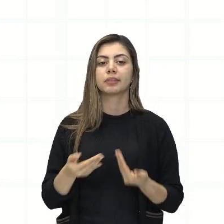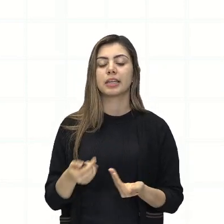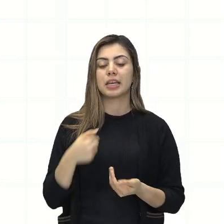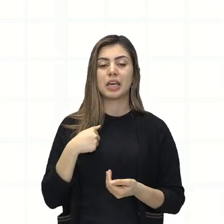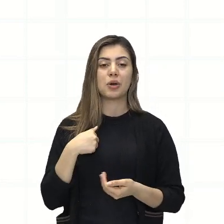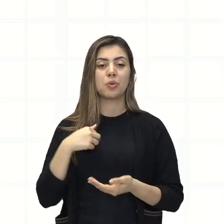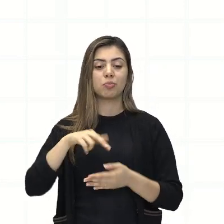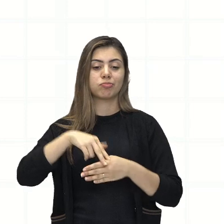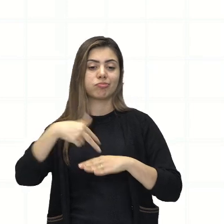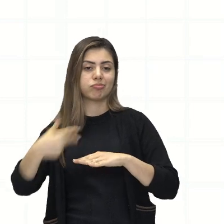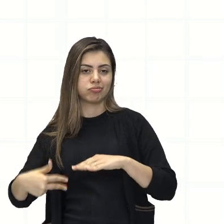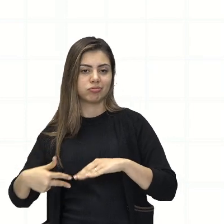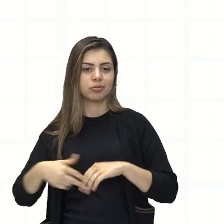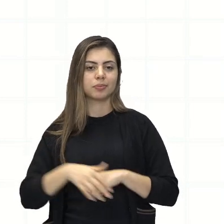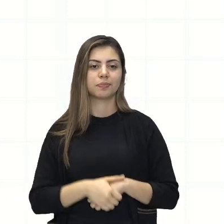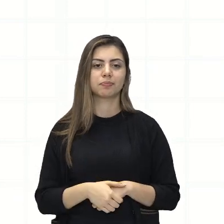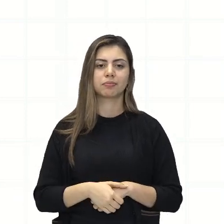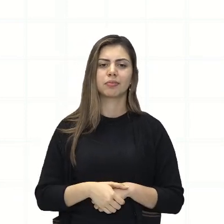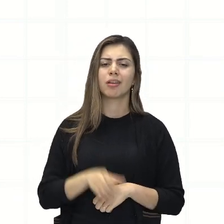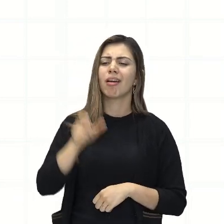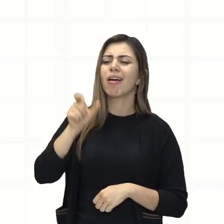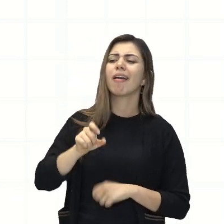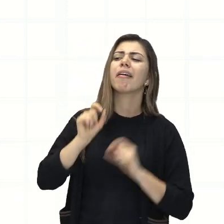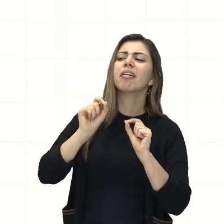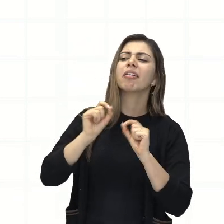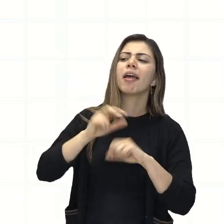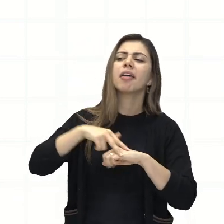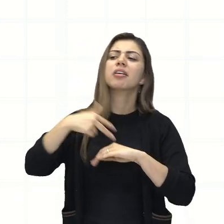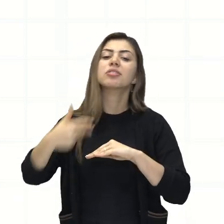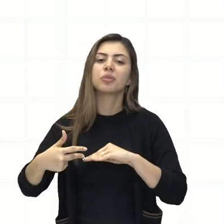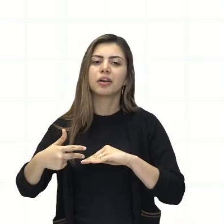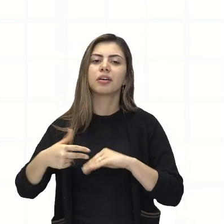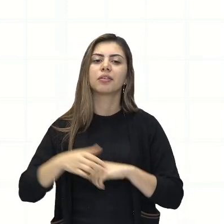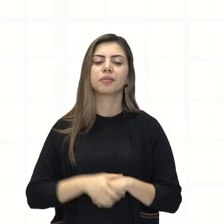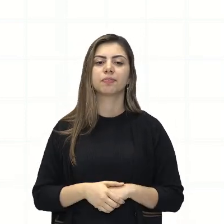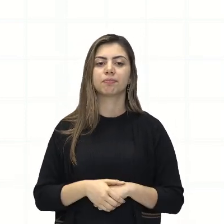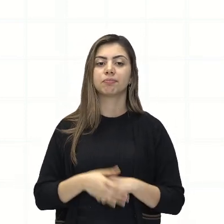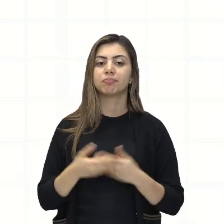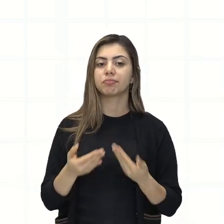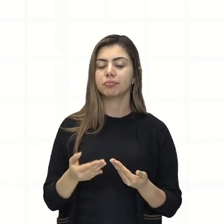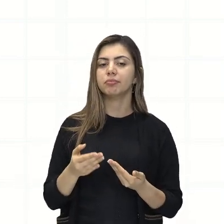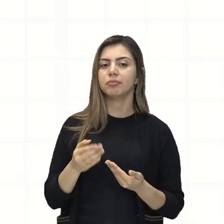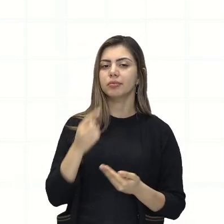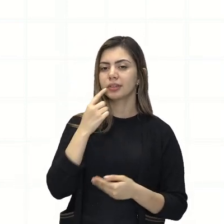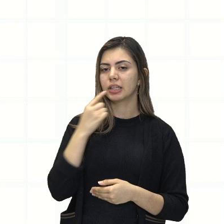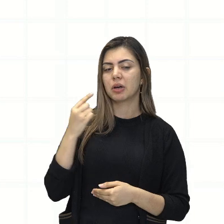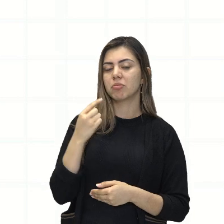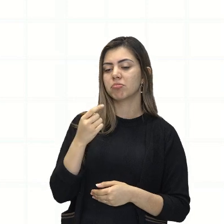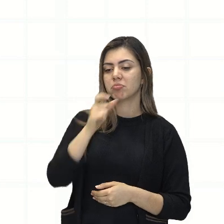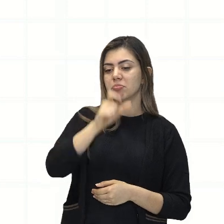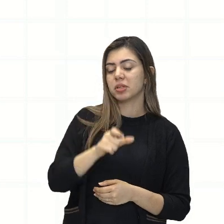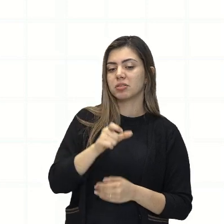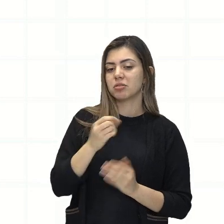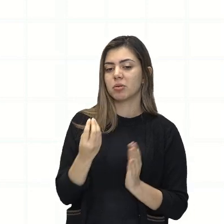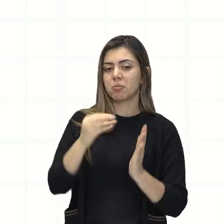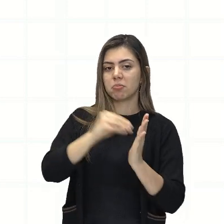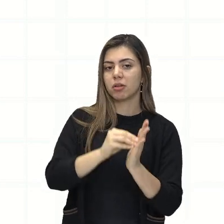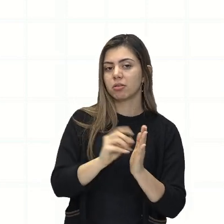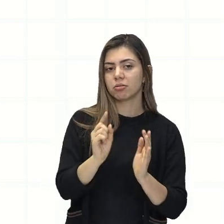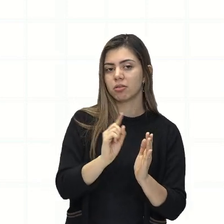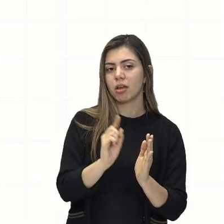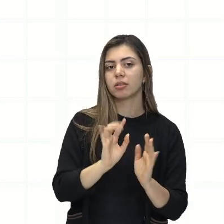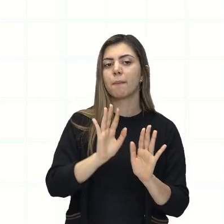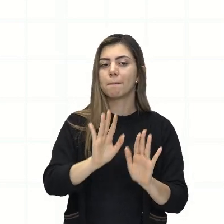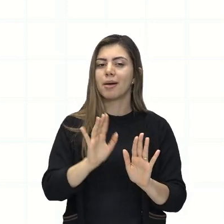Escorreguei. Quem escorregou aí, a gente explicitamente não tem. Porém,